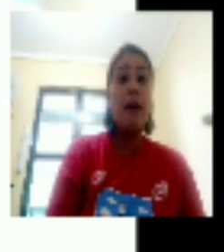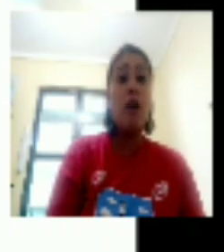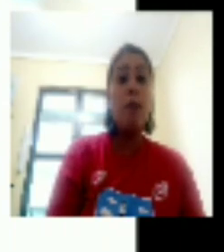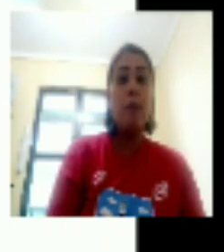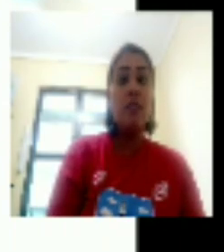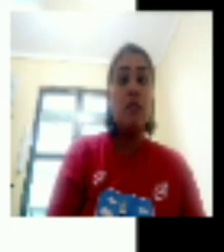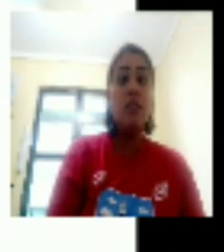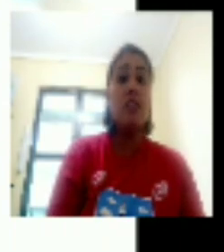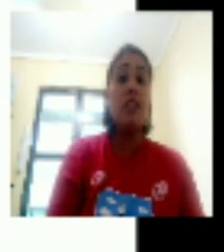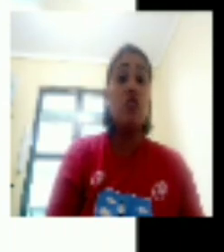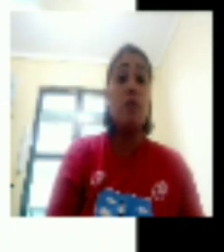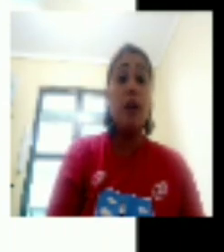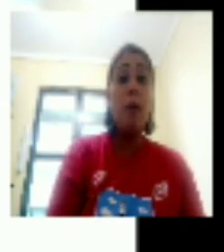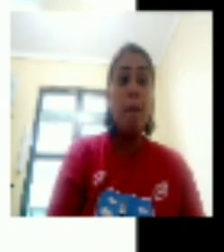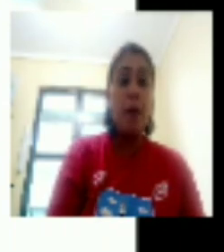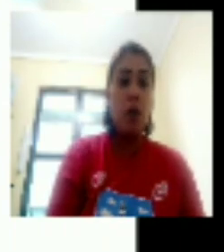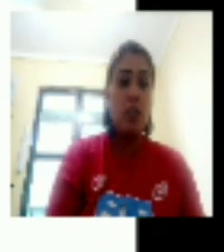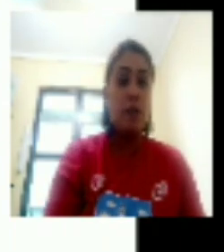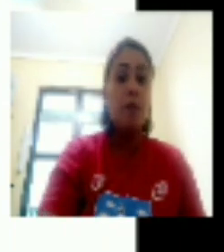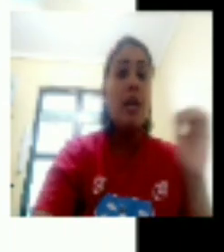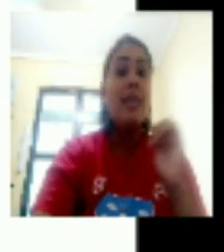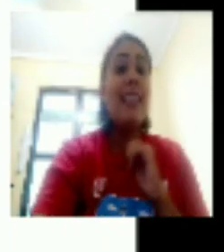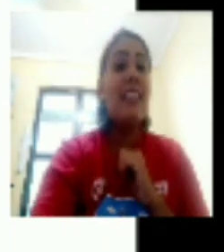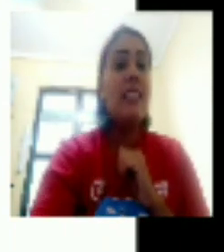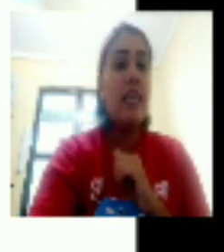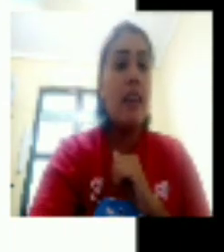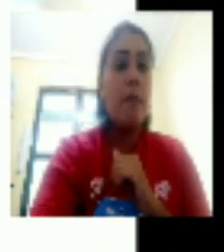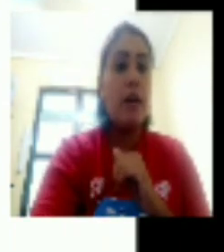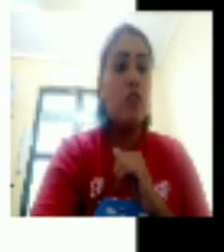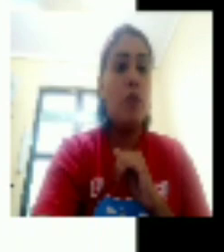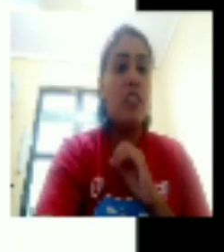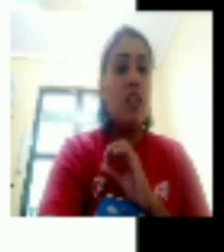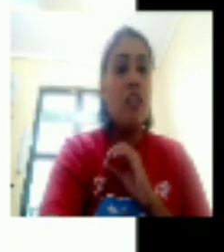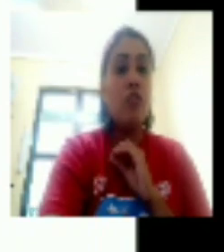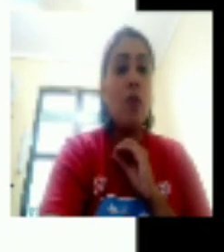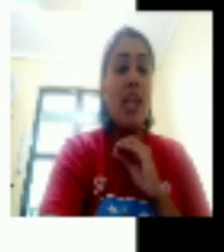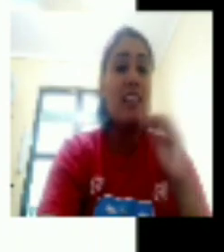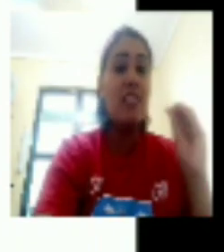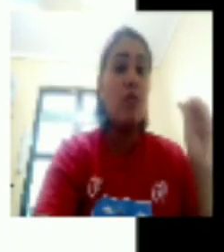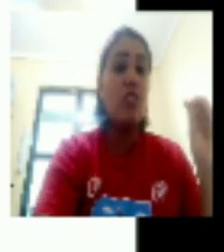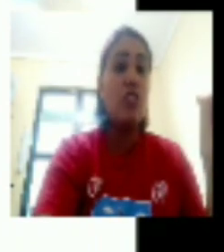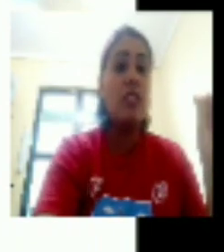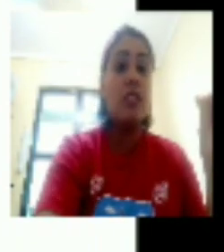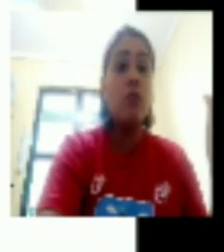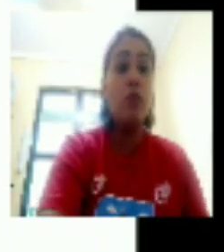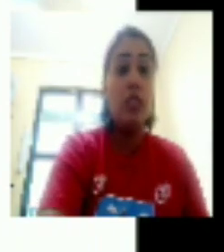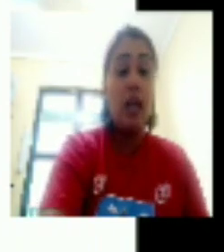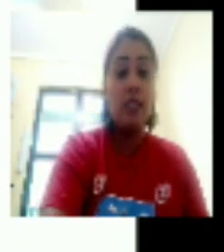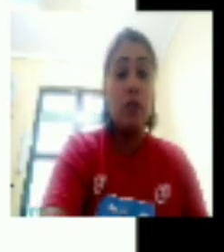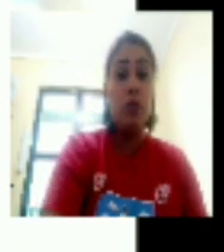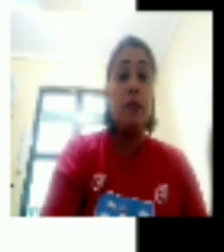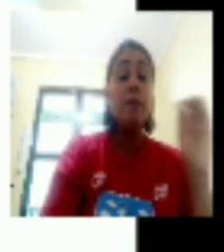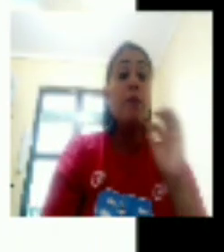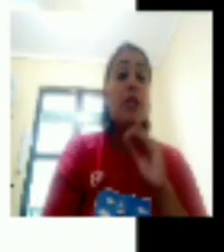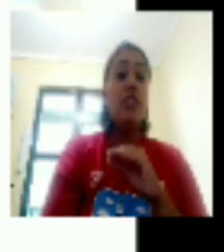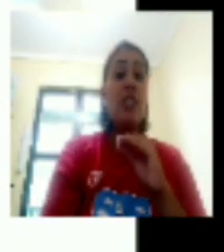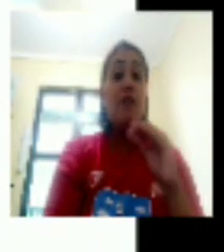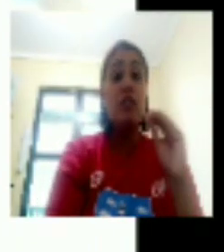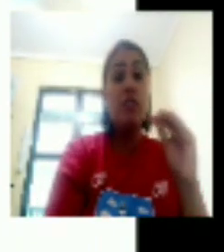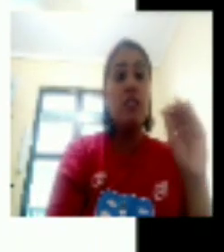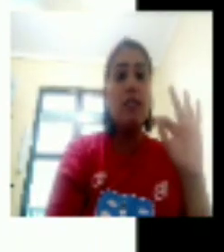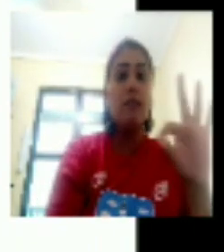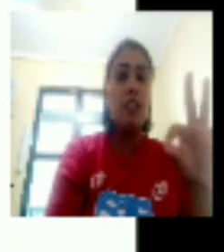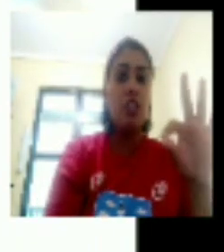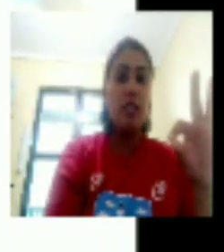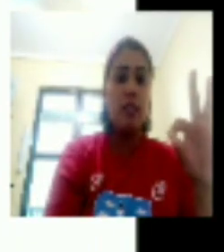regiões, em maior proporção, nas cidades de maior porte. Nessa época, os brasileiros com relação à assistência à saúde